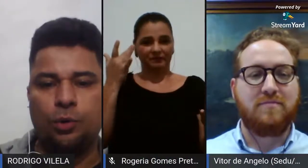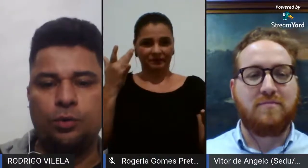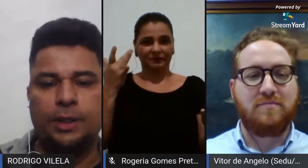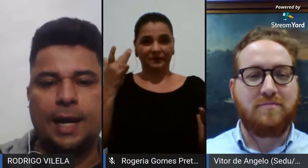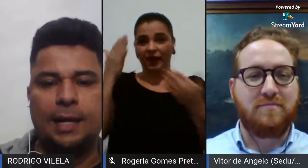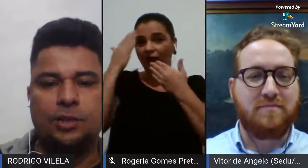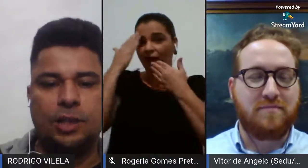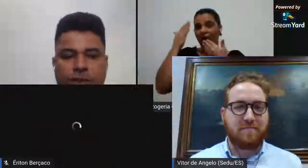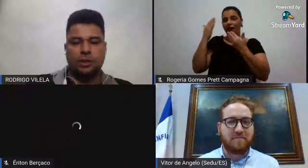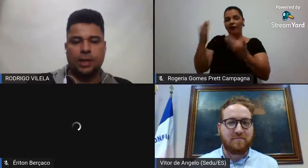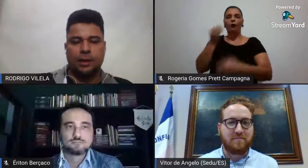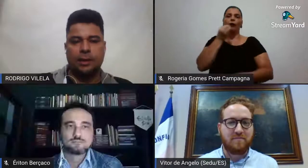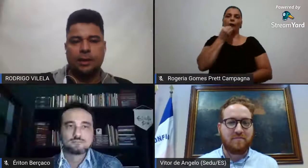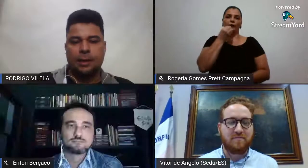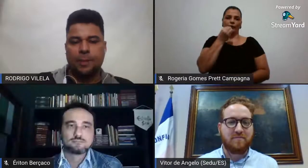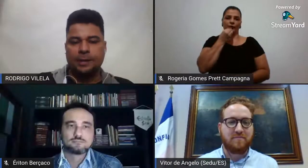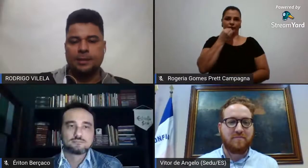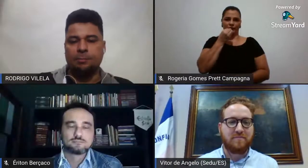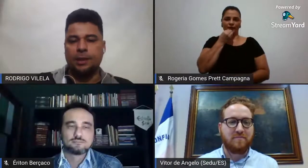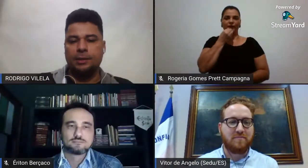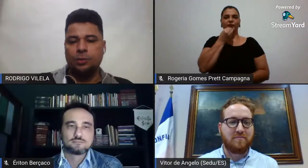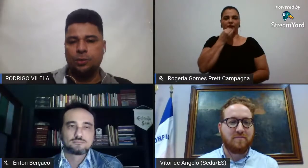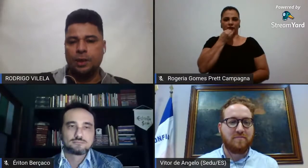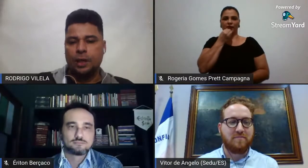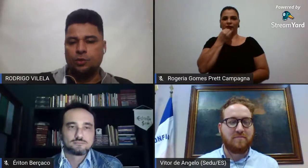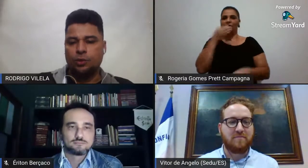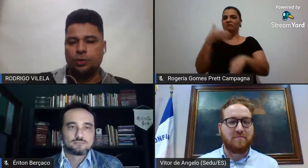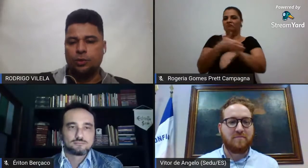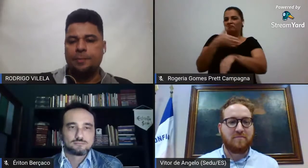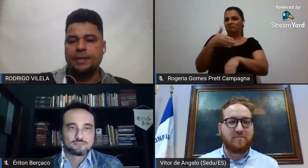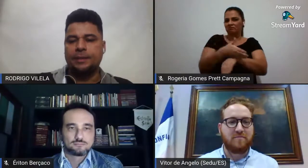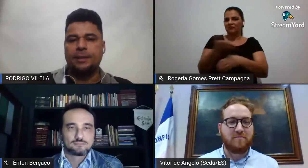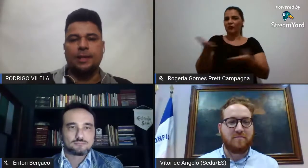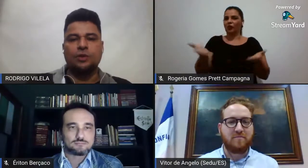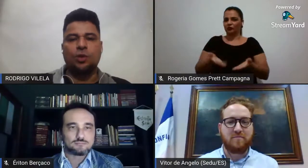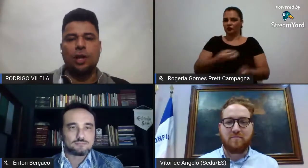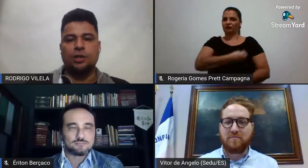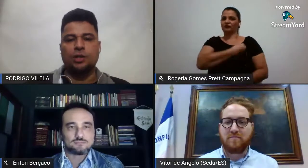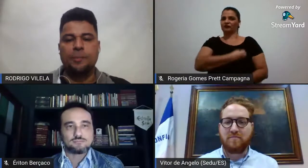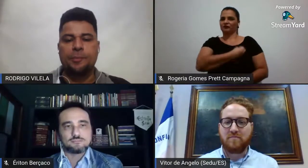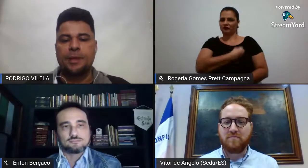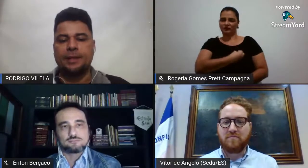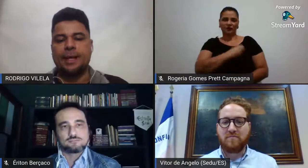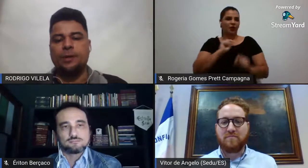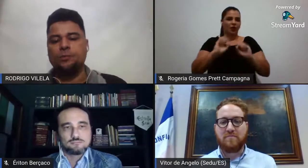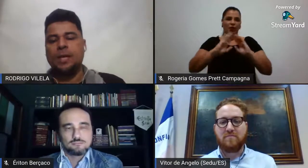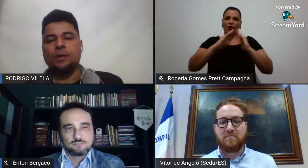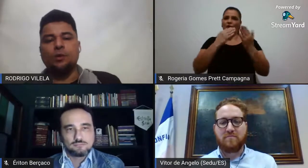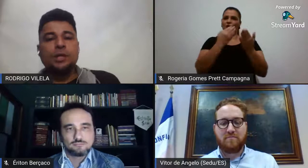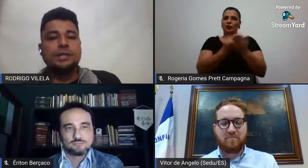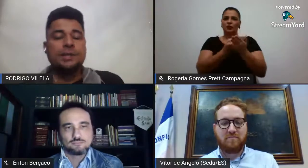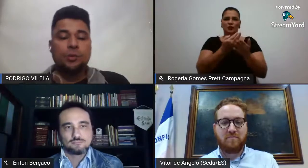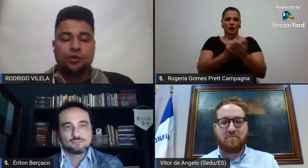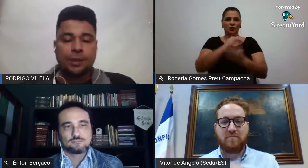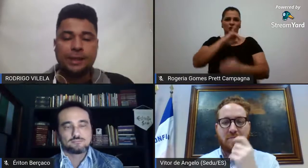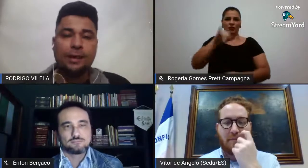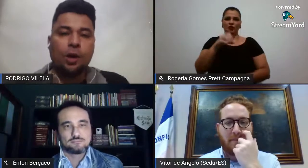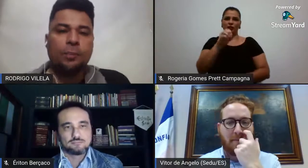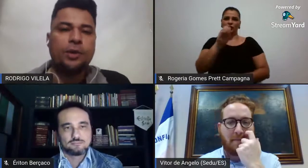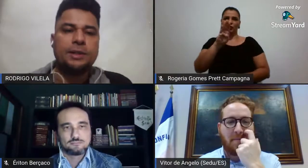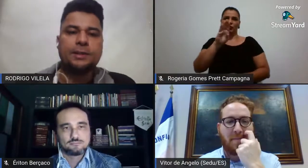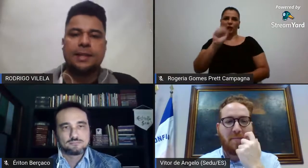essa oportunidade, né, de estar participando. Eu estou aqui representando a Escola Job Pimentel, do município